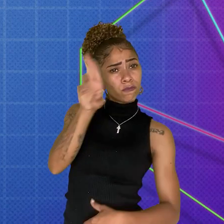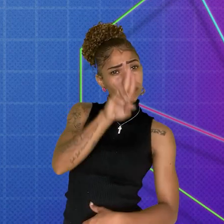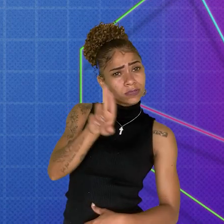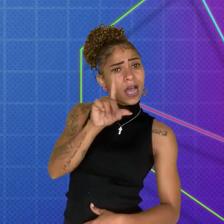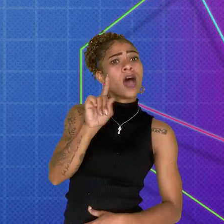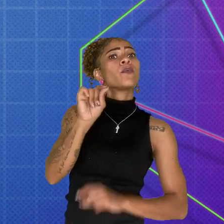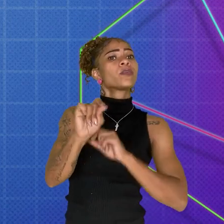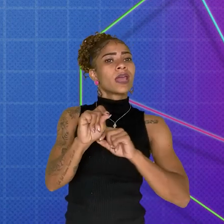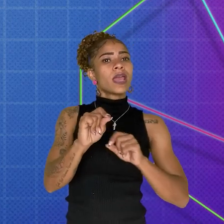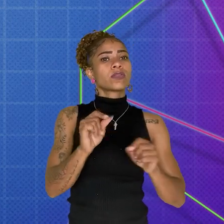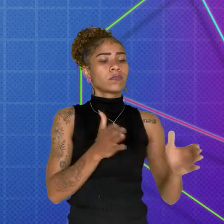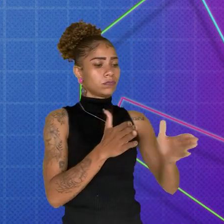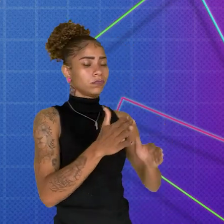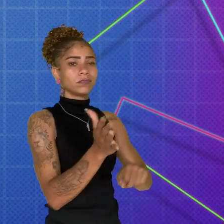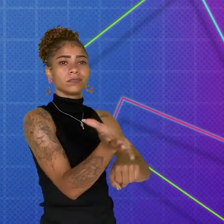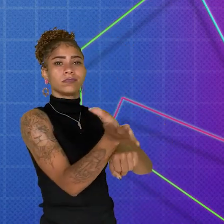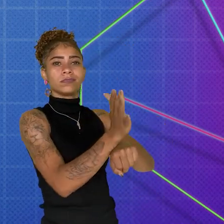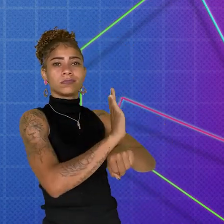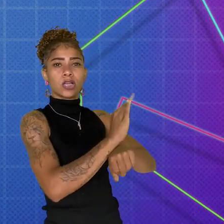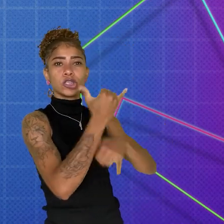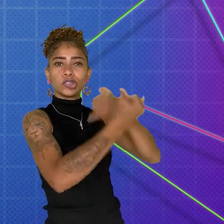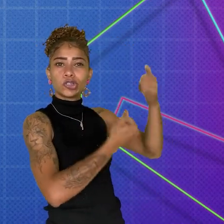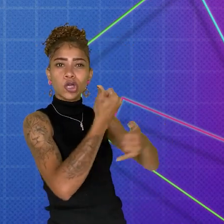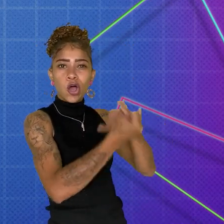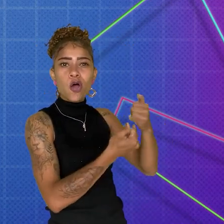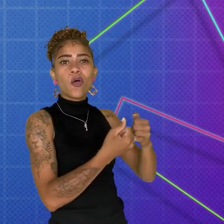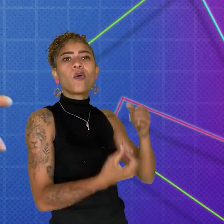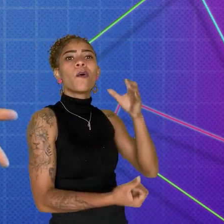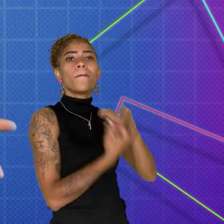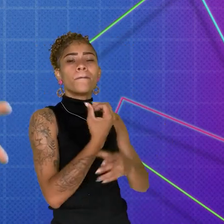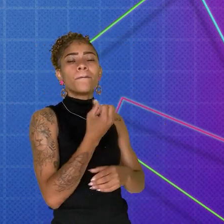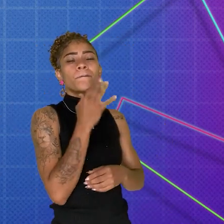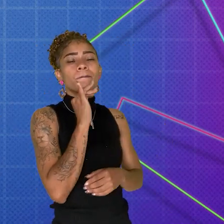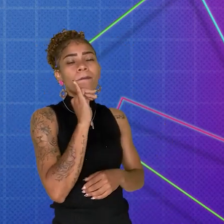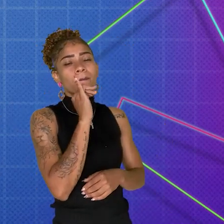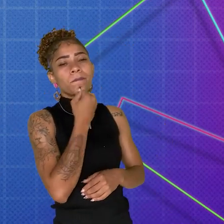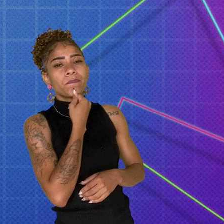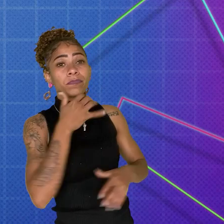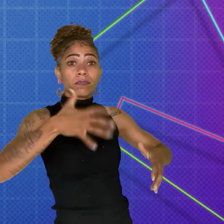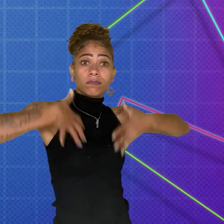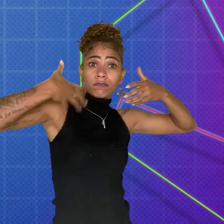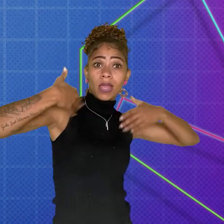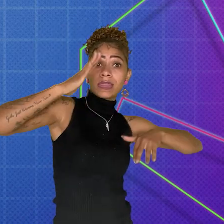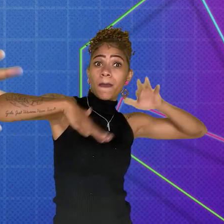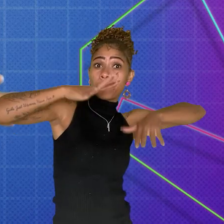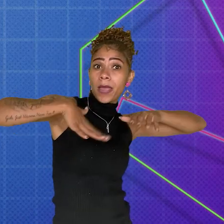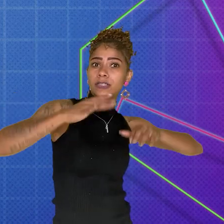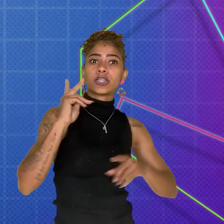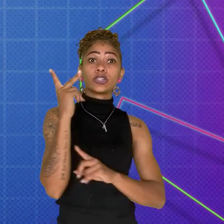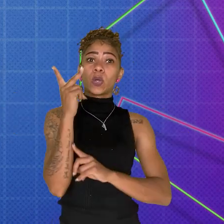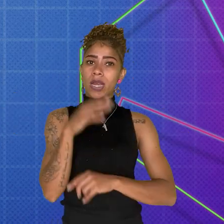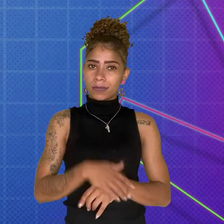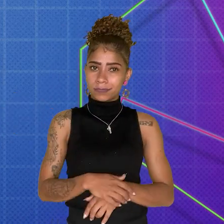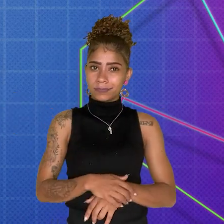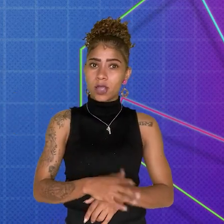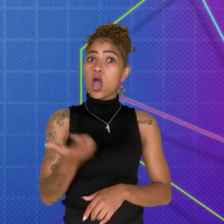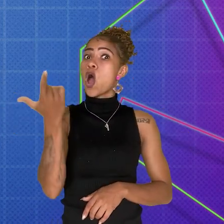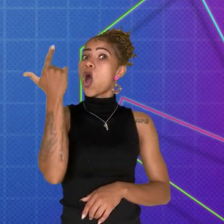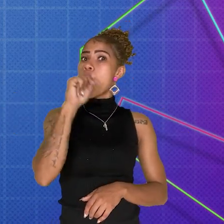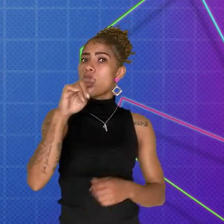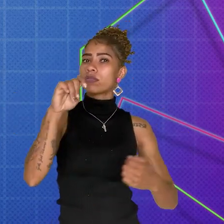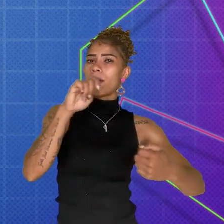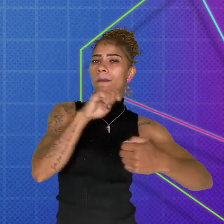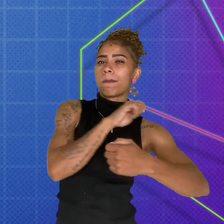muito comum em trilhas sonoras medievais. Ele pode ser usado para criar melodias animadas ou tristes, dependendo do tom da história do jogo.